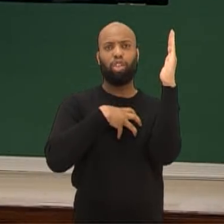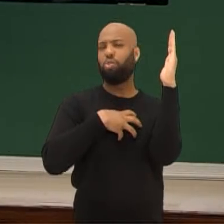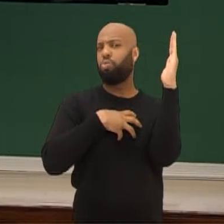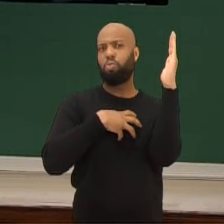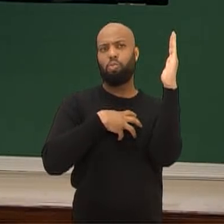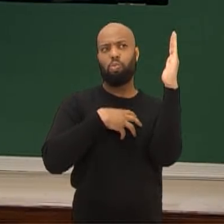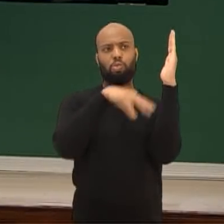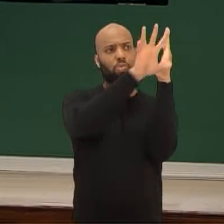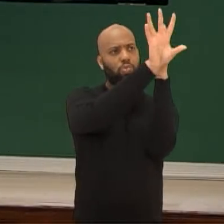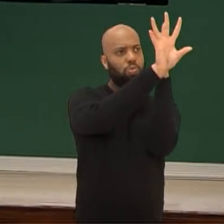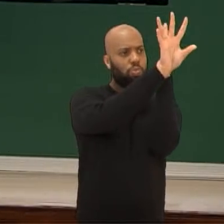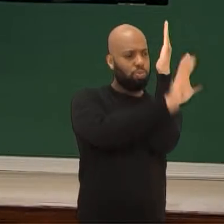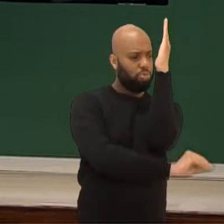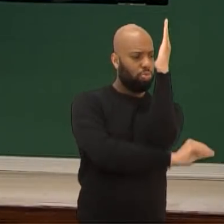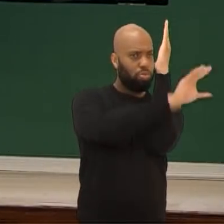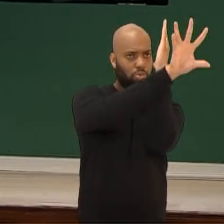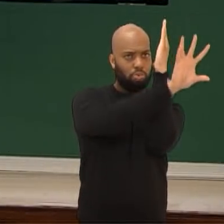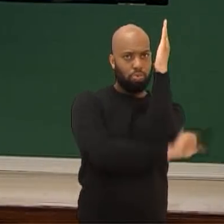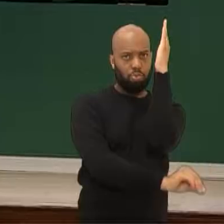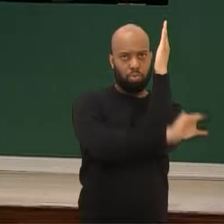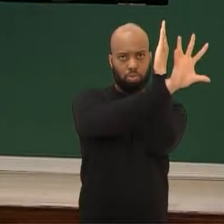abaixo. E ela está sendo